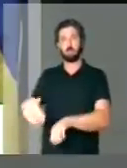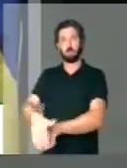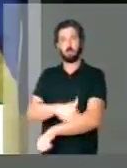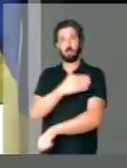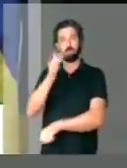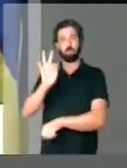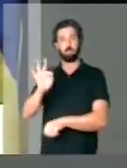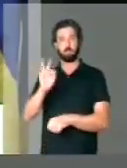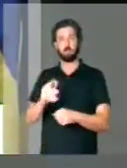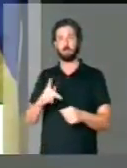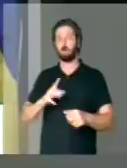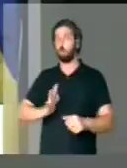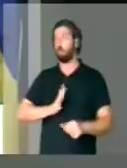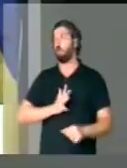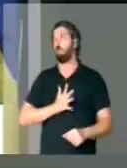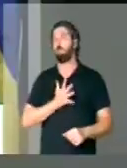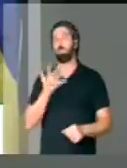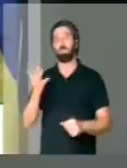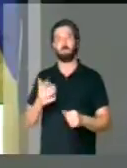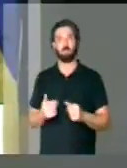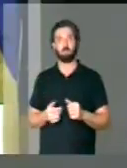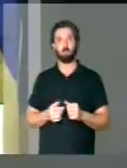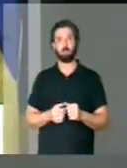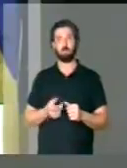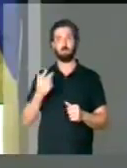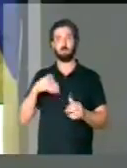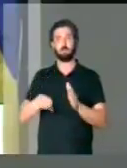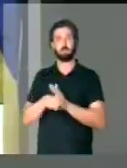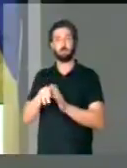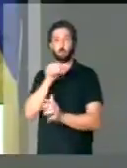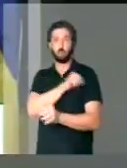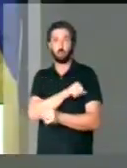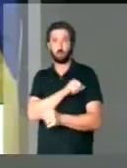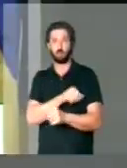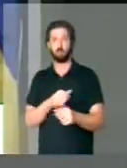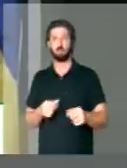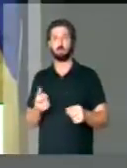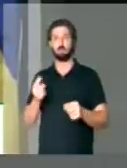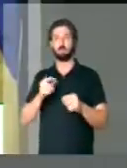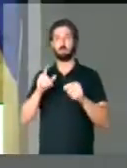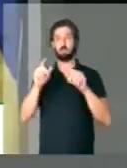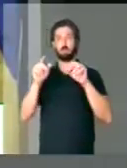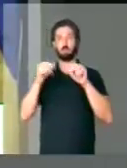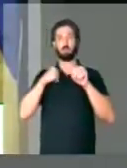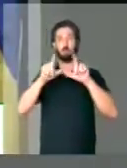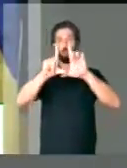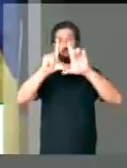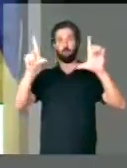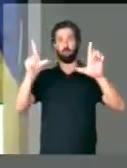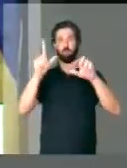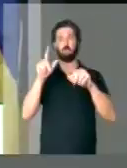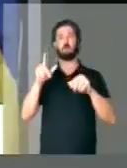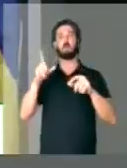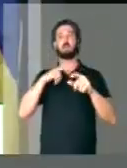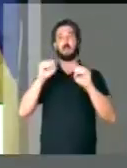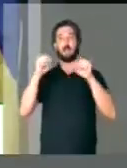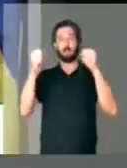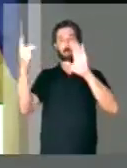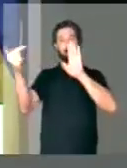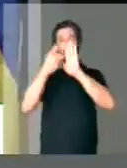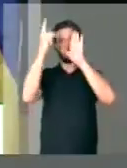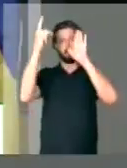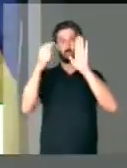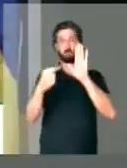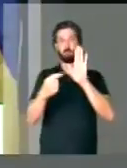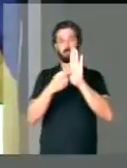rodovia federal. Era caótico, ao ponto de eu ter chegado no Rio de Janeiro com o para-brisa do meu carro quebrado pelas pedras que voaram, uma delas